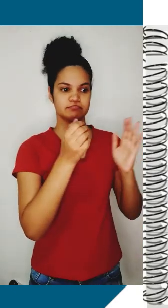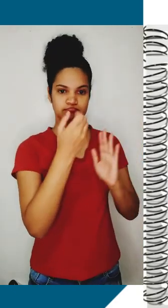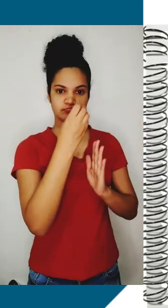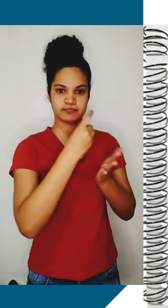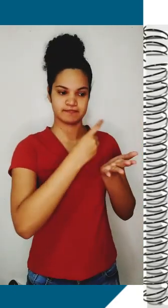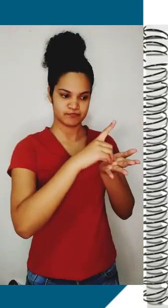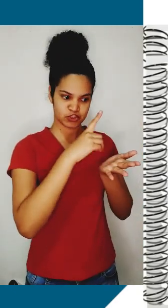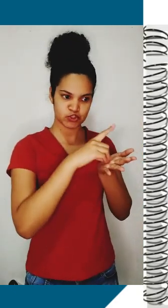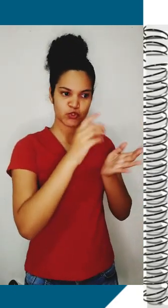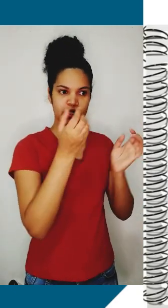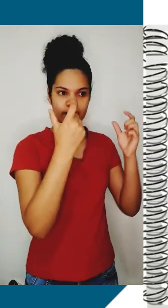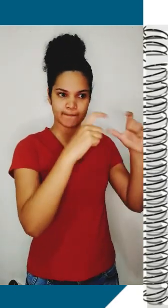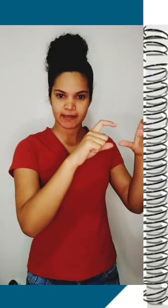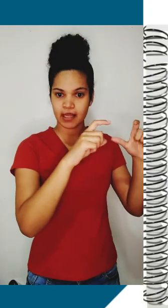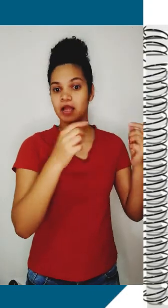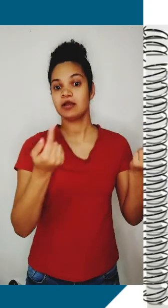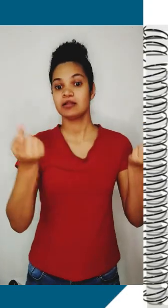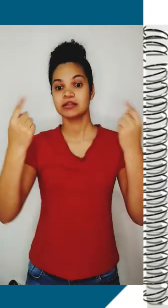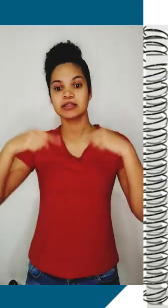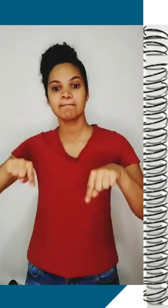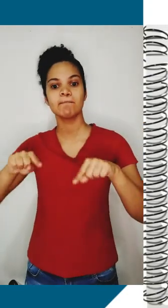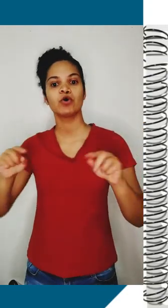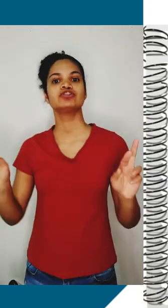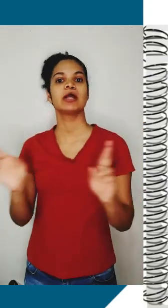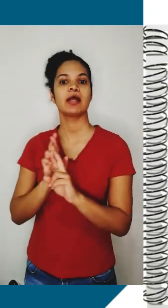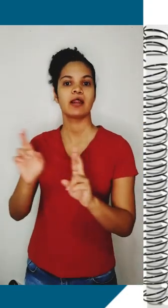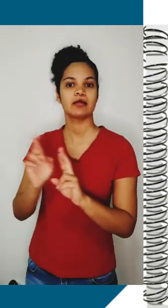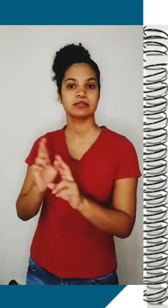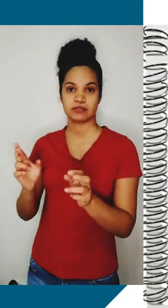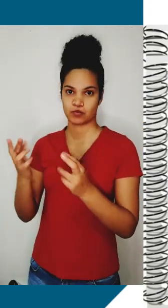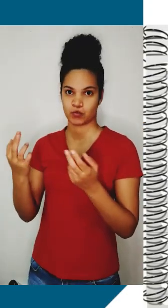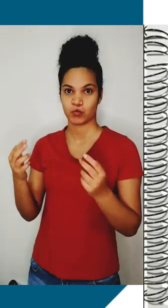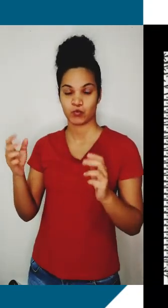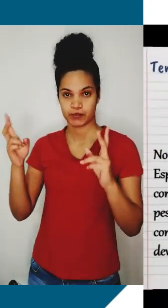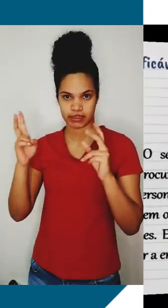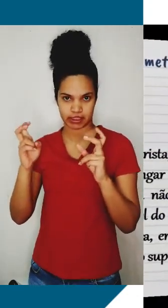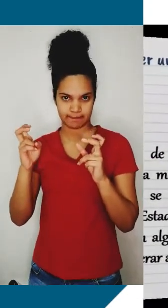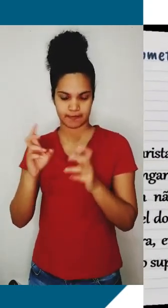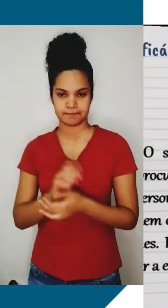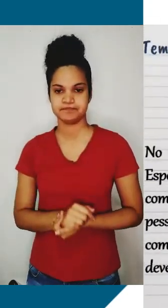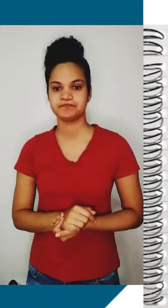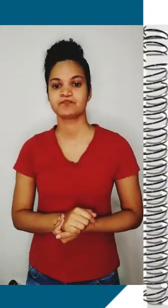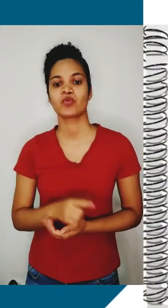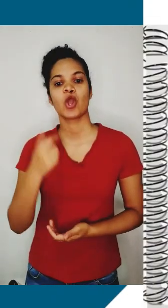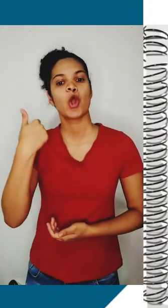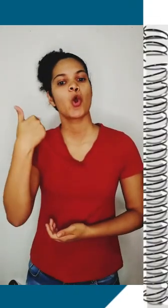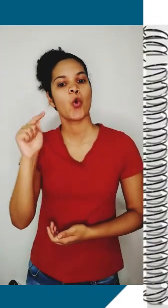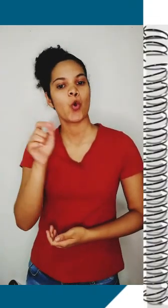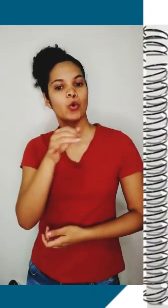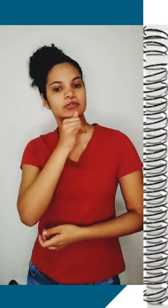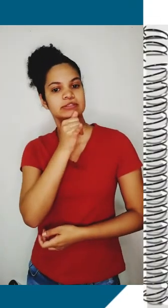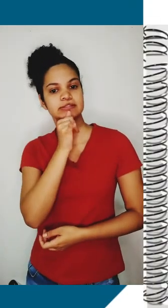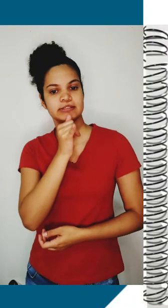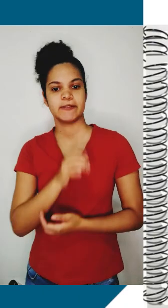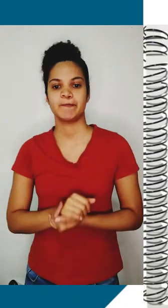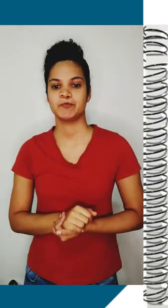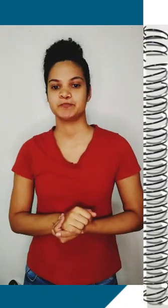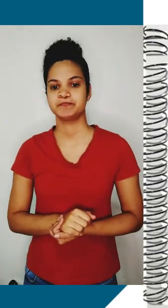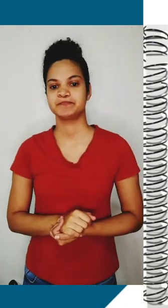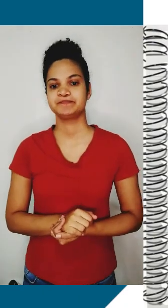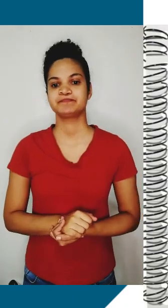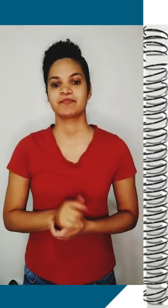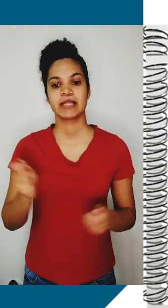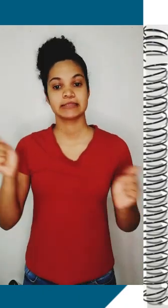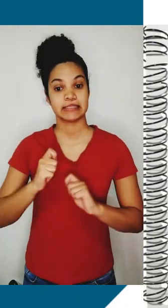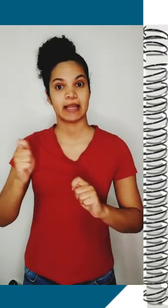definições, com o tema. Isso é sempre importante. Mais um exemplo de um tipo de